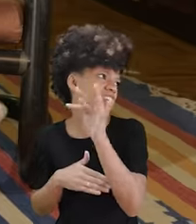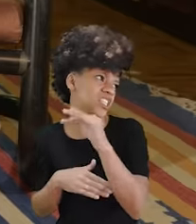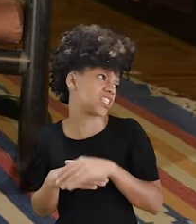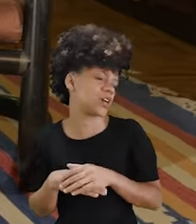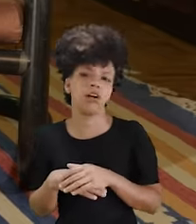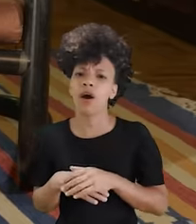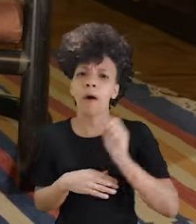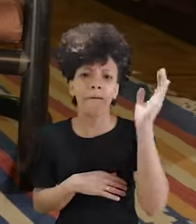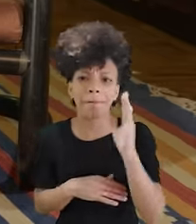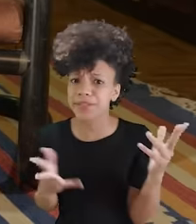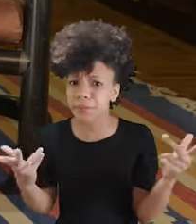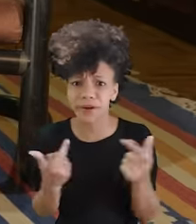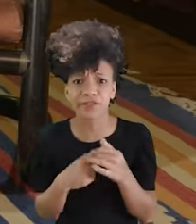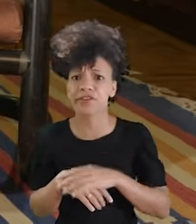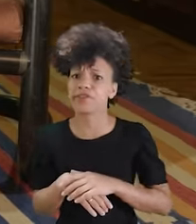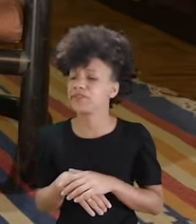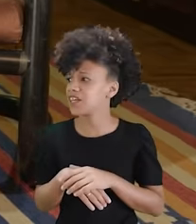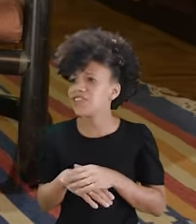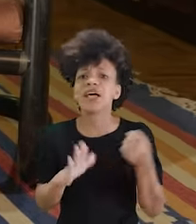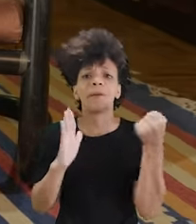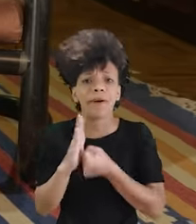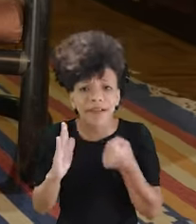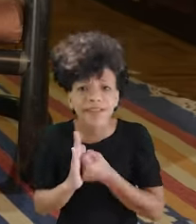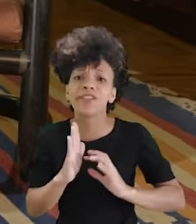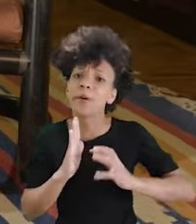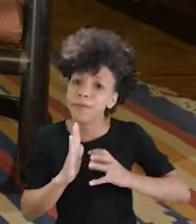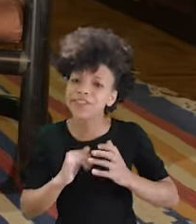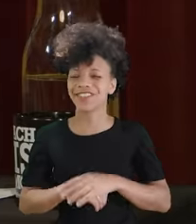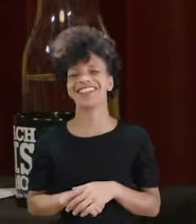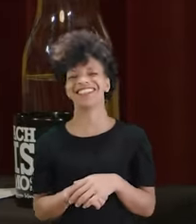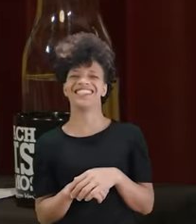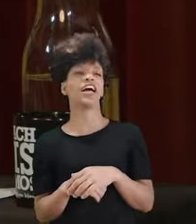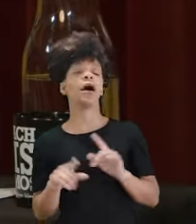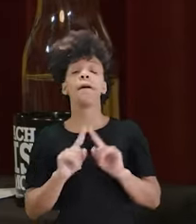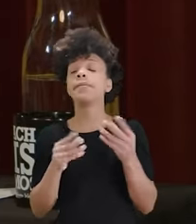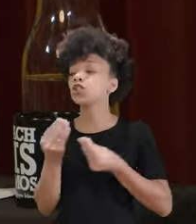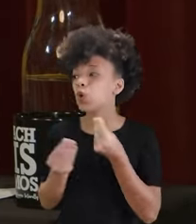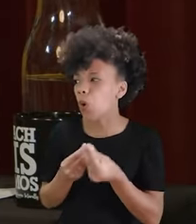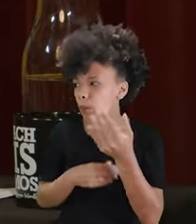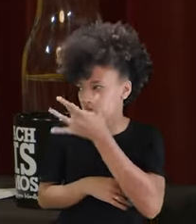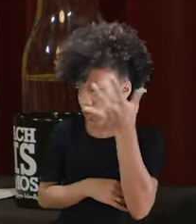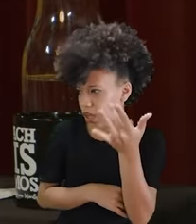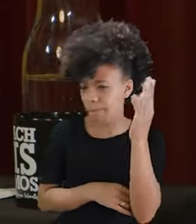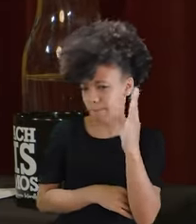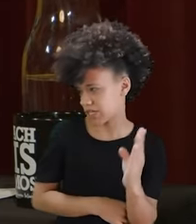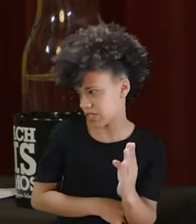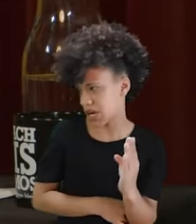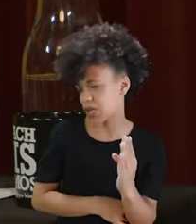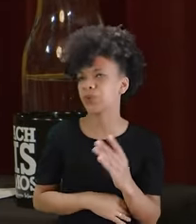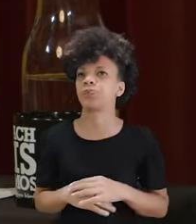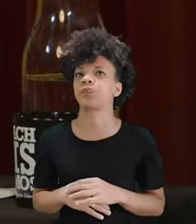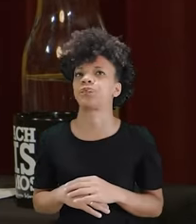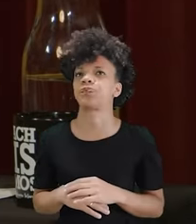na França poder fazer maravilha de uma baita estrutura você fica defendendo políticos como é que é como é que é o público brasileiro